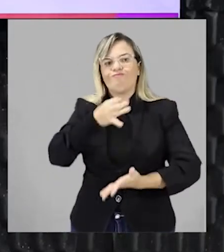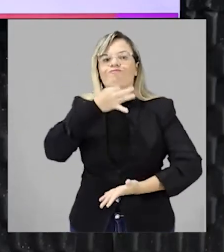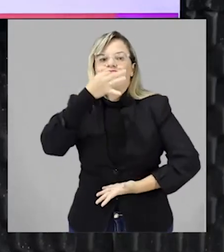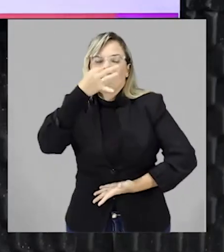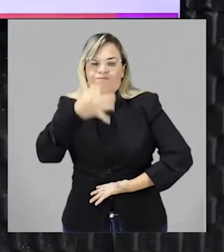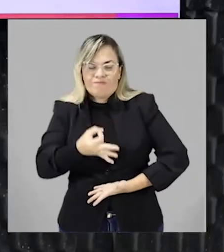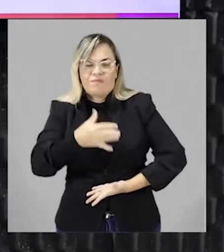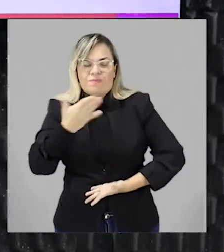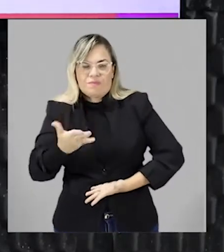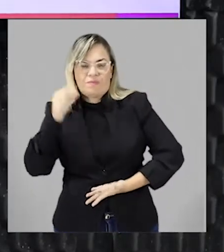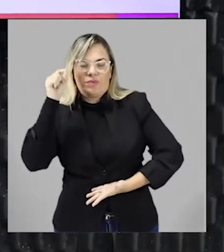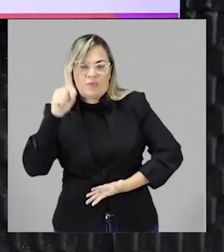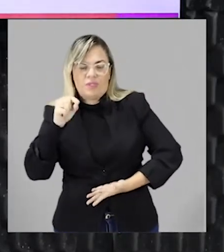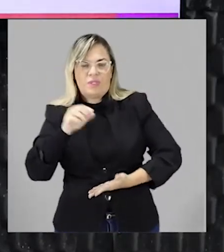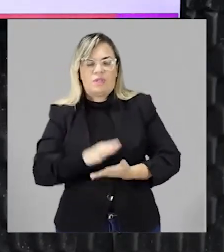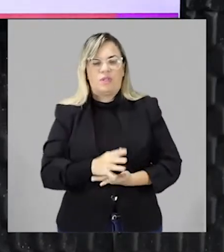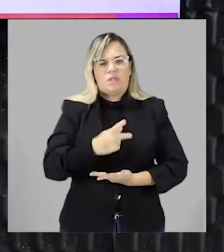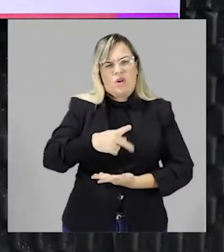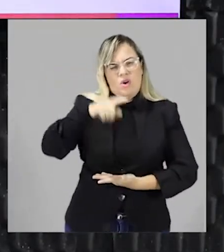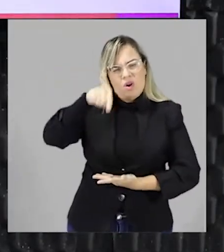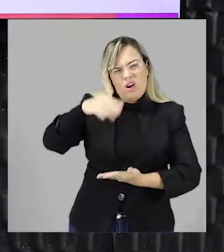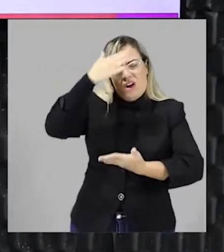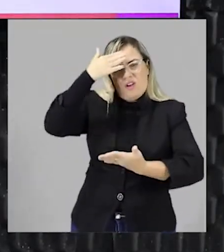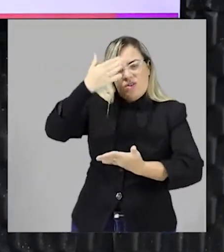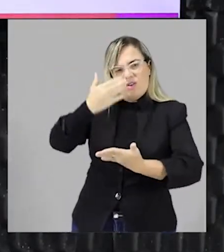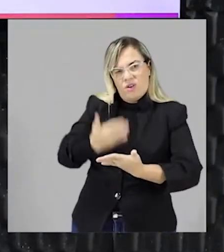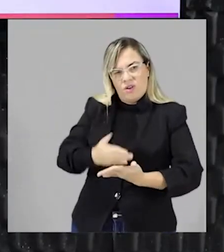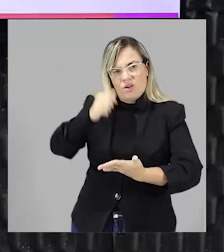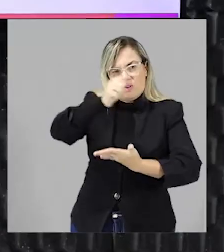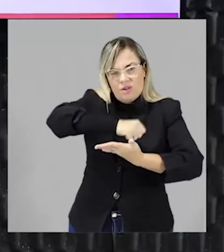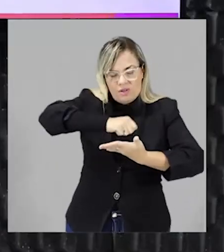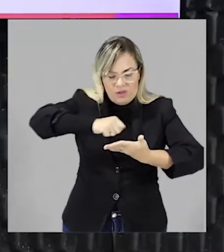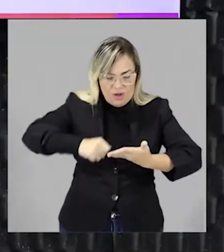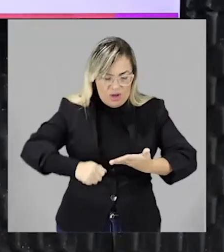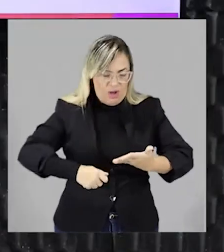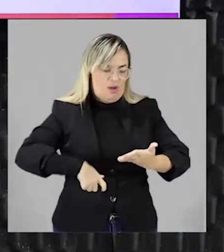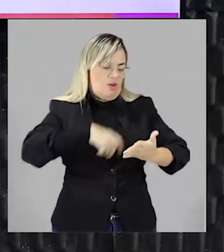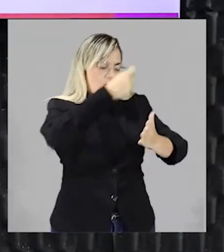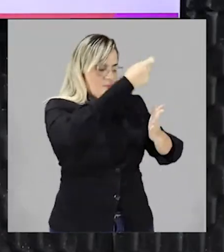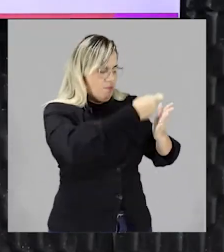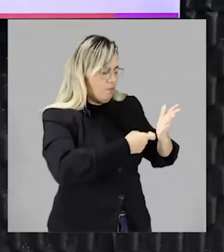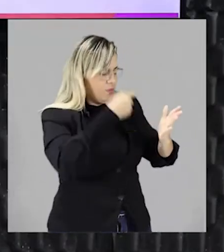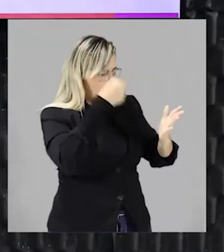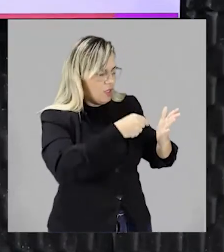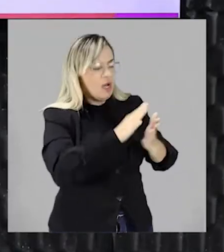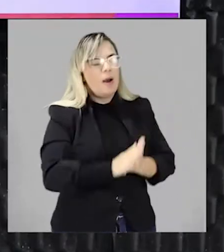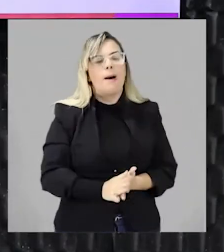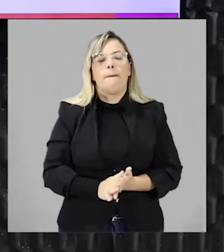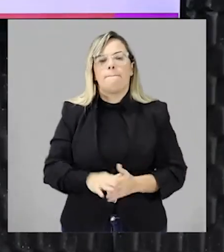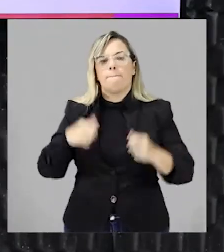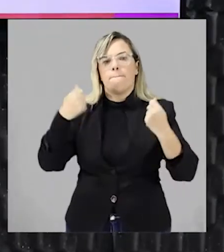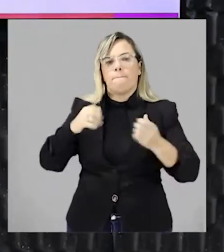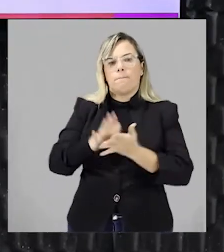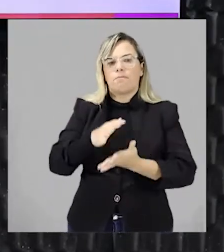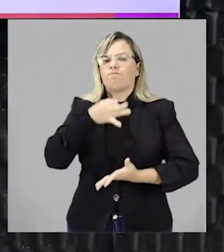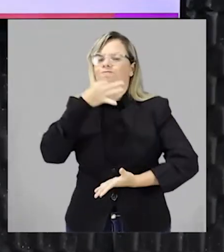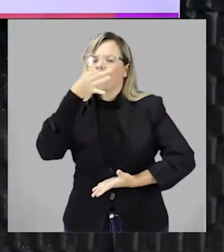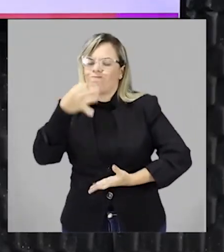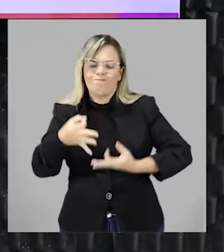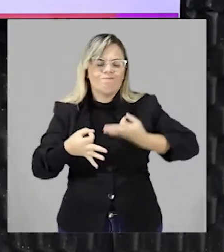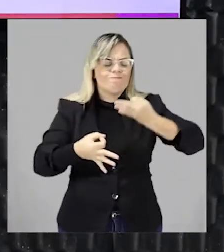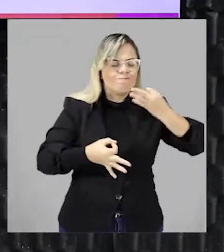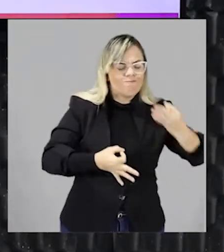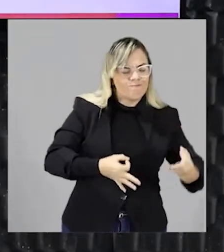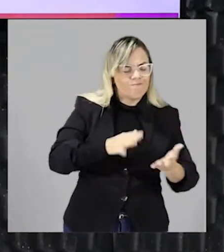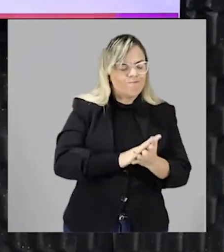vista. É aquilo que você irá defender ao longo do seu texto. Você precisa se posicionar. Estamos falando de um